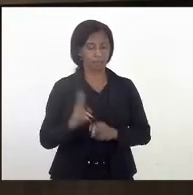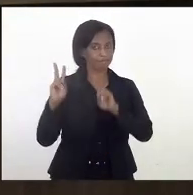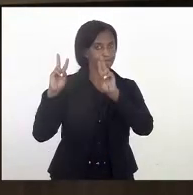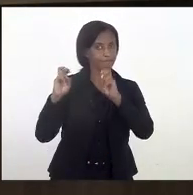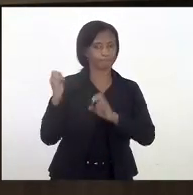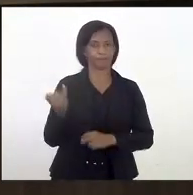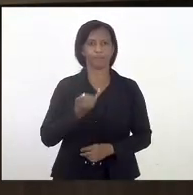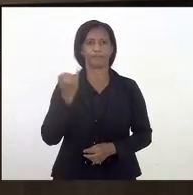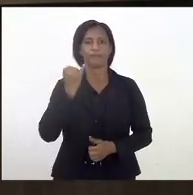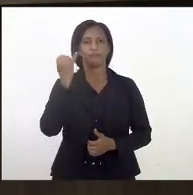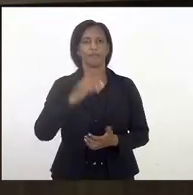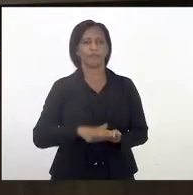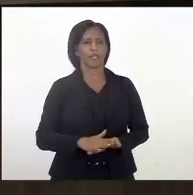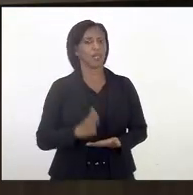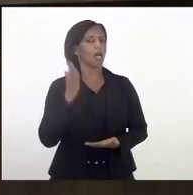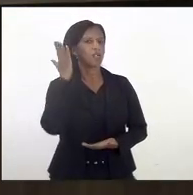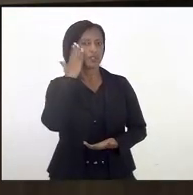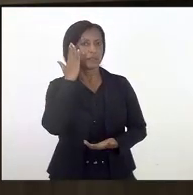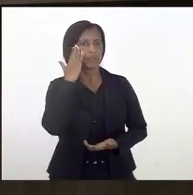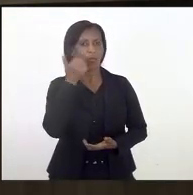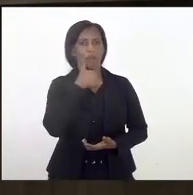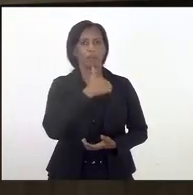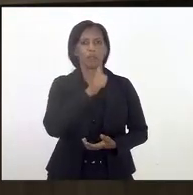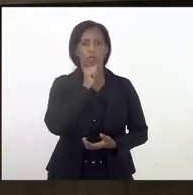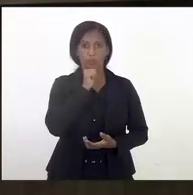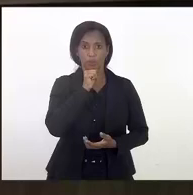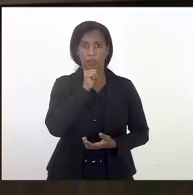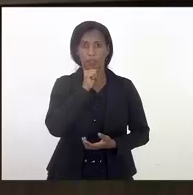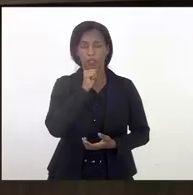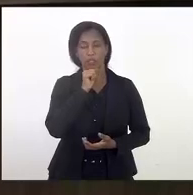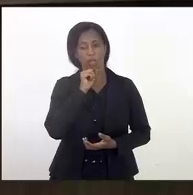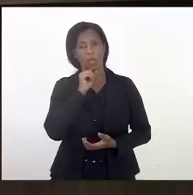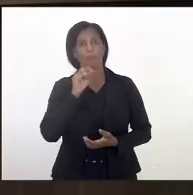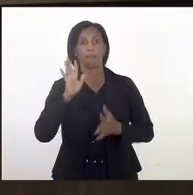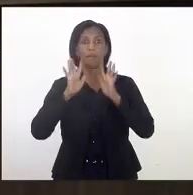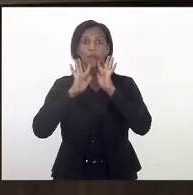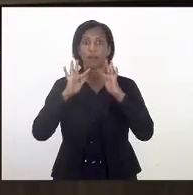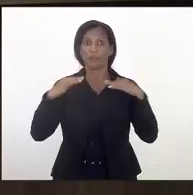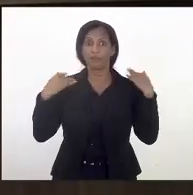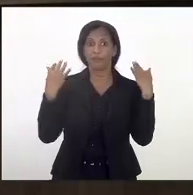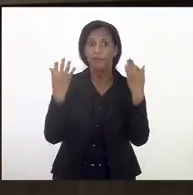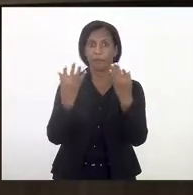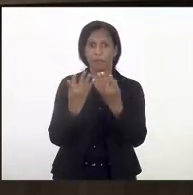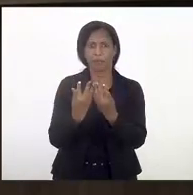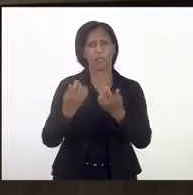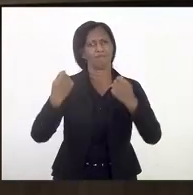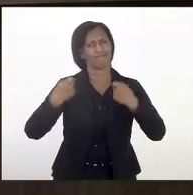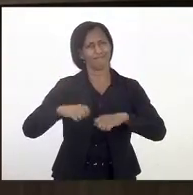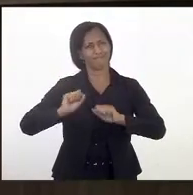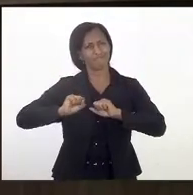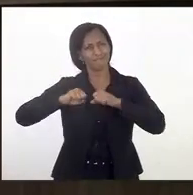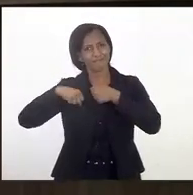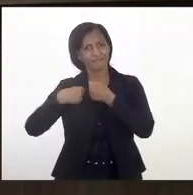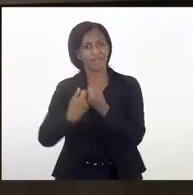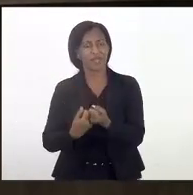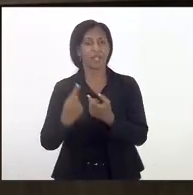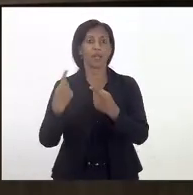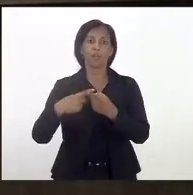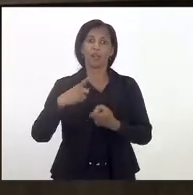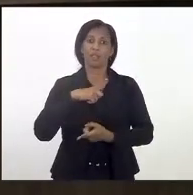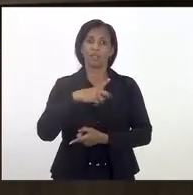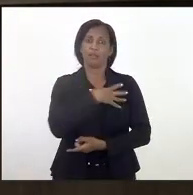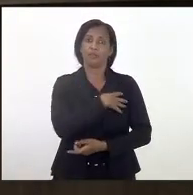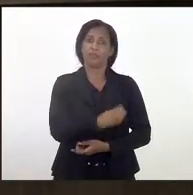é as mães especialmente mas as famílias de maneira geral muitas vezes tem que se desdobrar porque tem